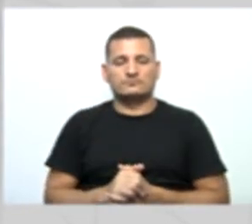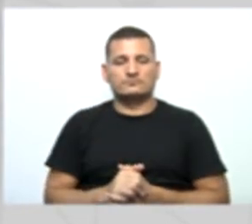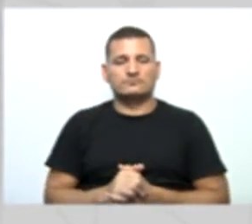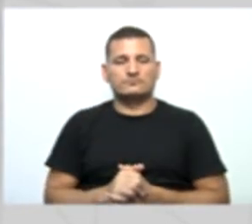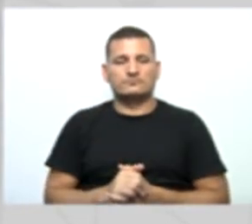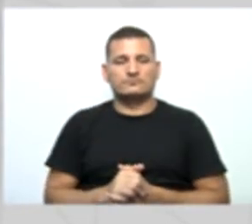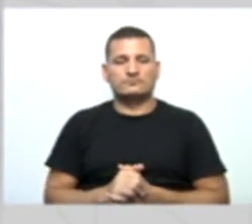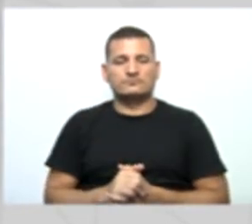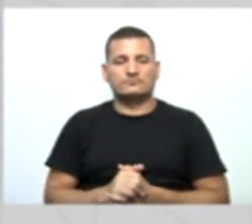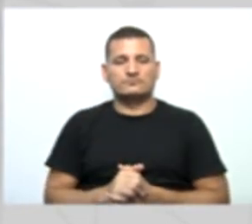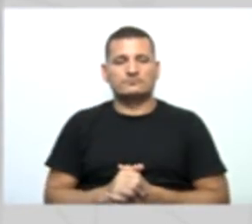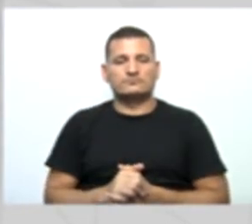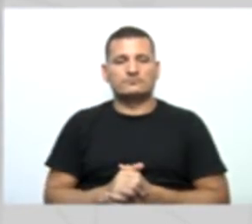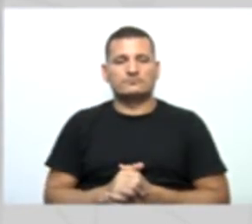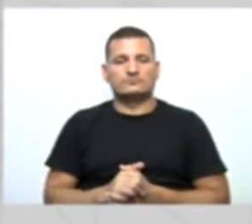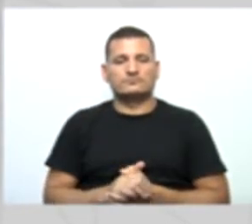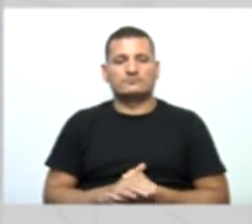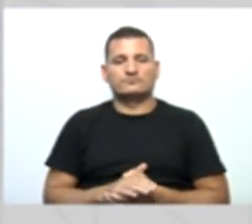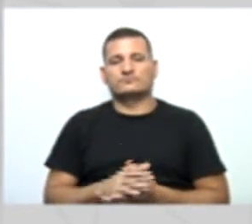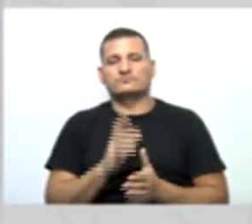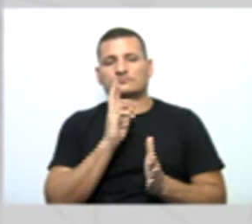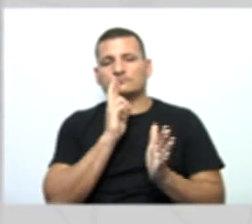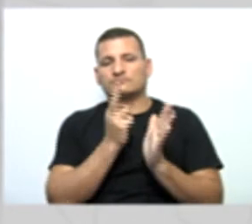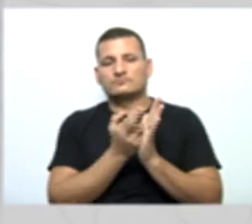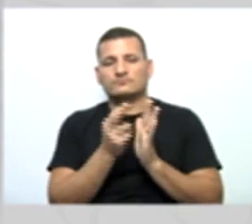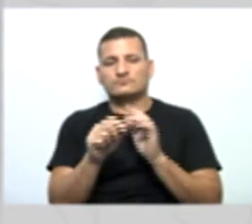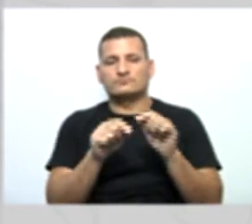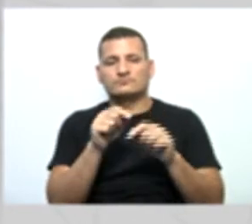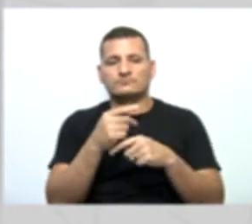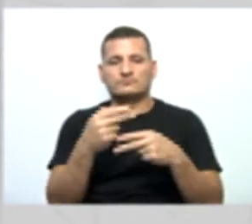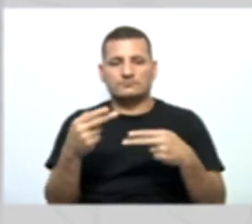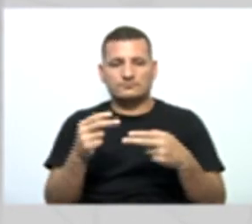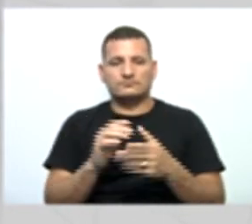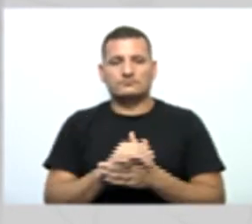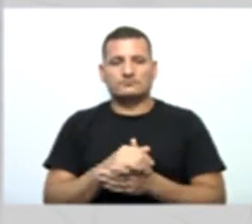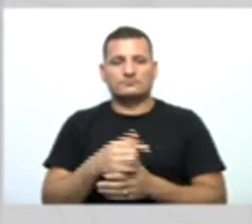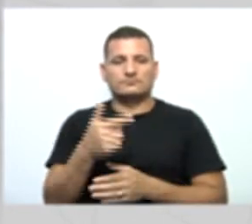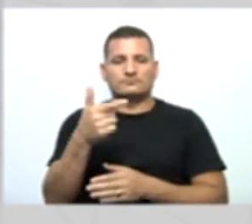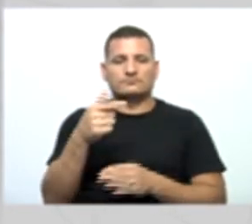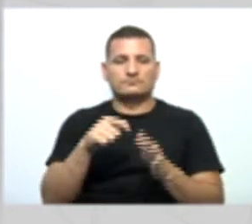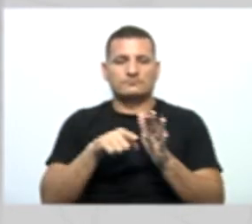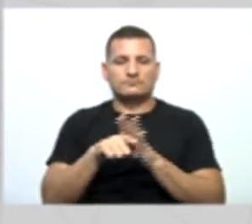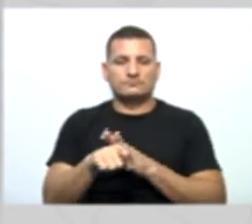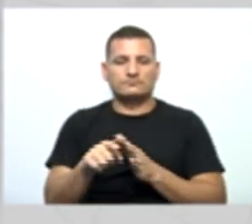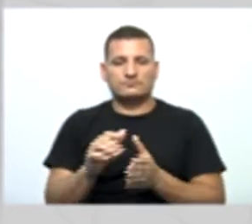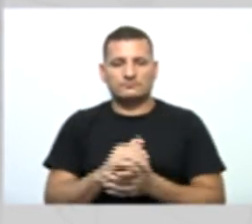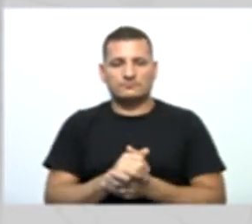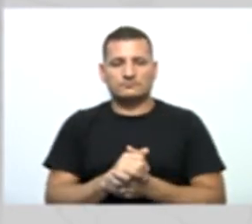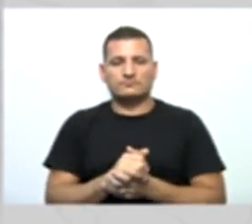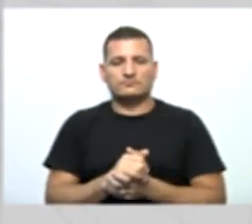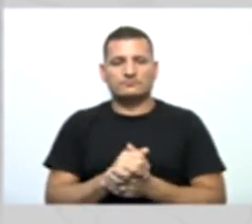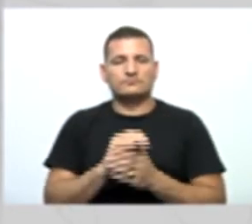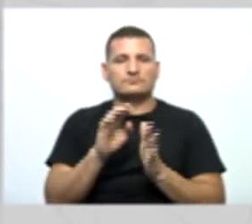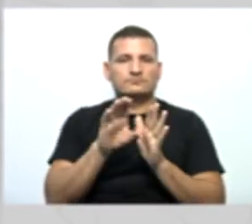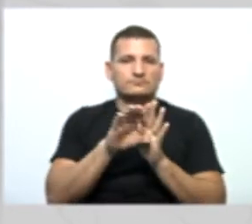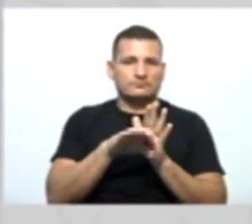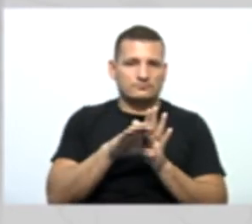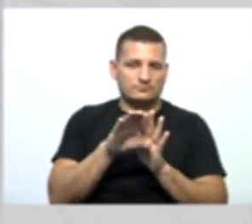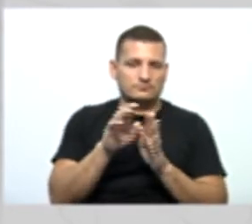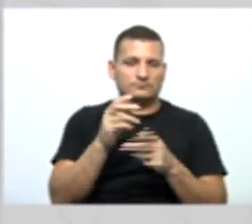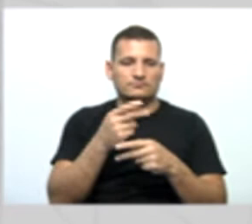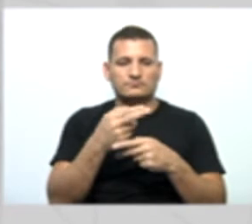orientada a objetos, você vai responder, vai conceituar o que é um objeto. Questão 2. Baseado nos conceitos sobre objetos